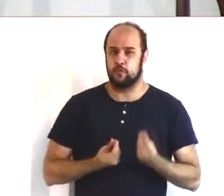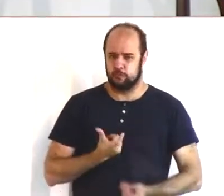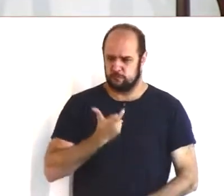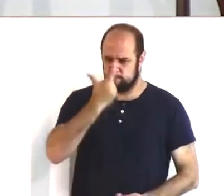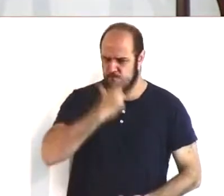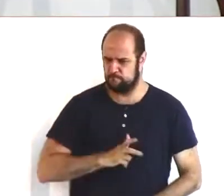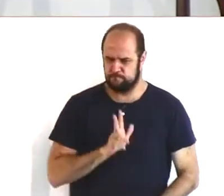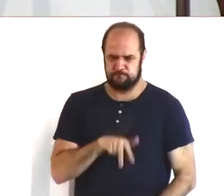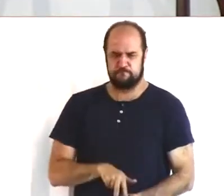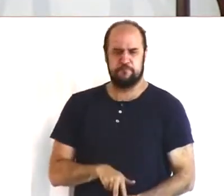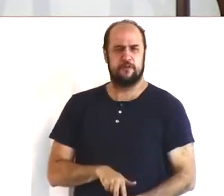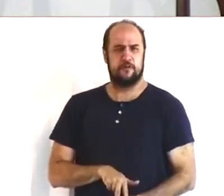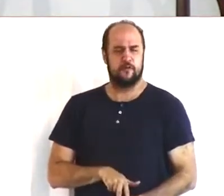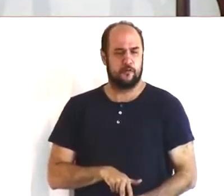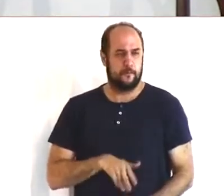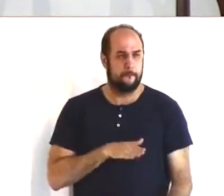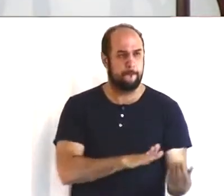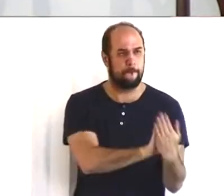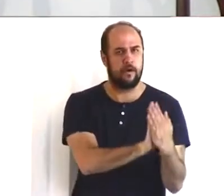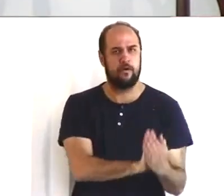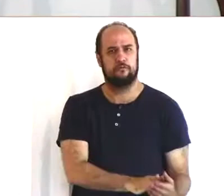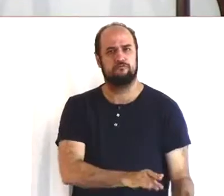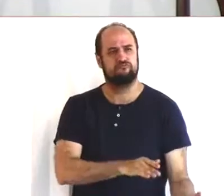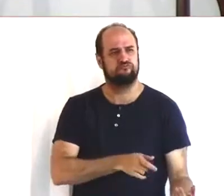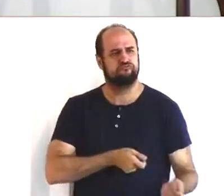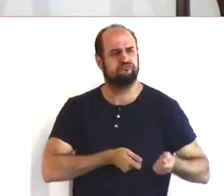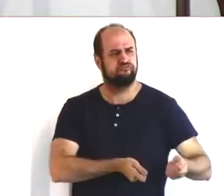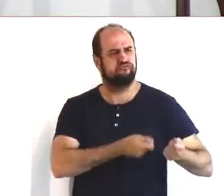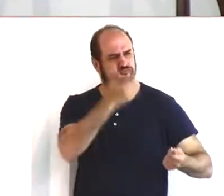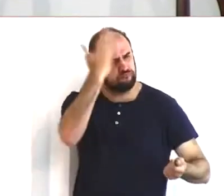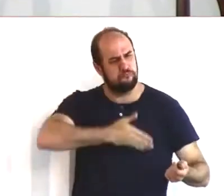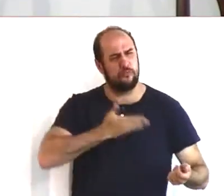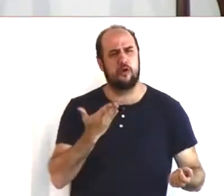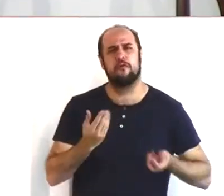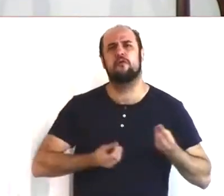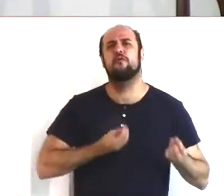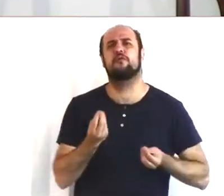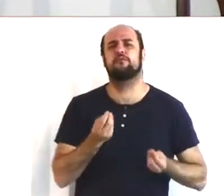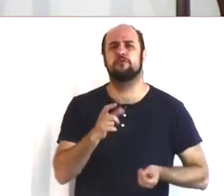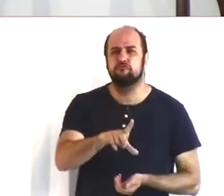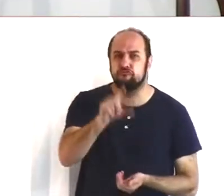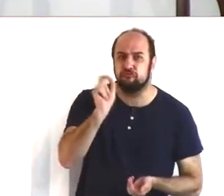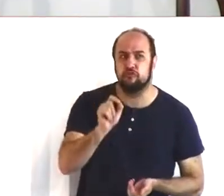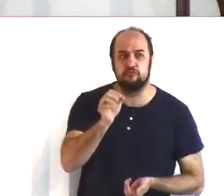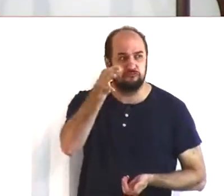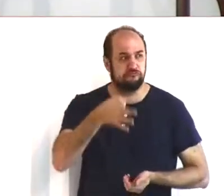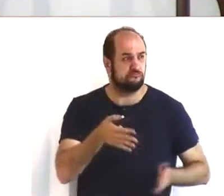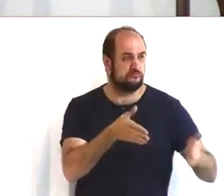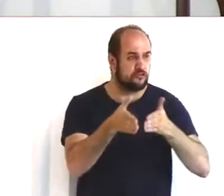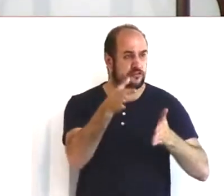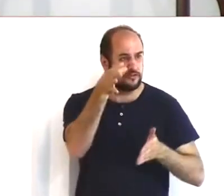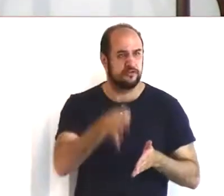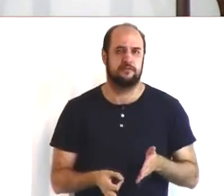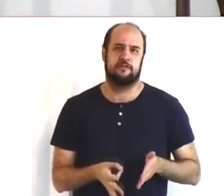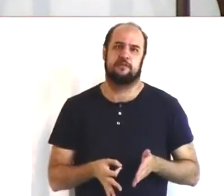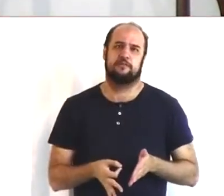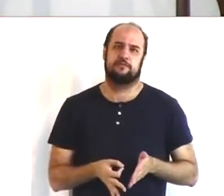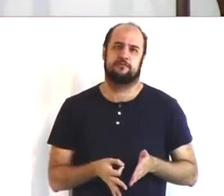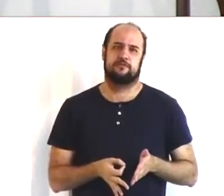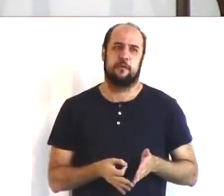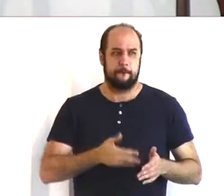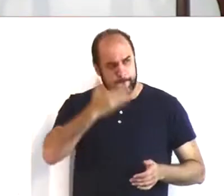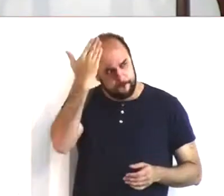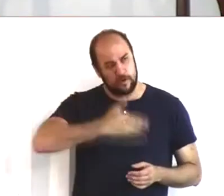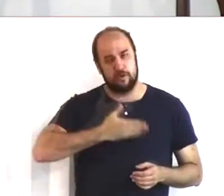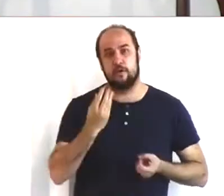atitude correta frente às provações, como fazer uma escolha adequada nos momentos dos testes, como